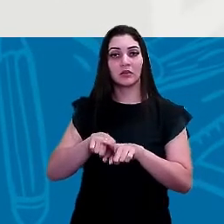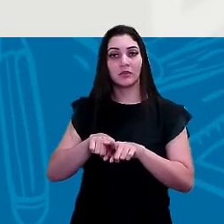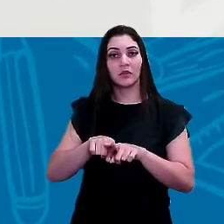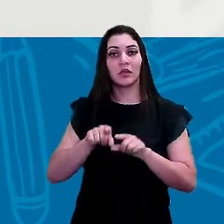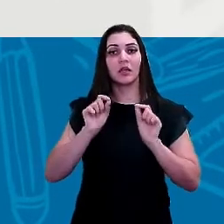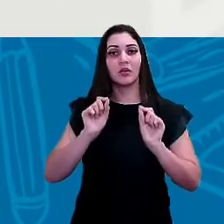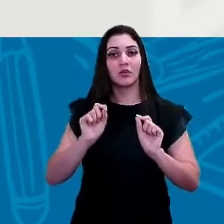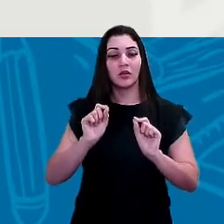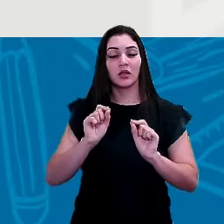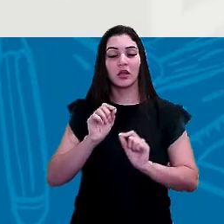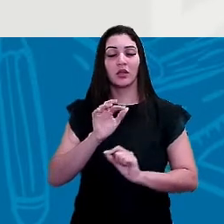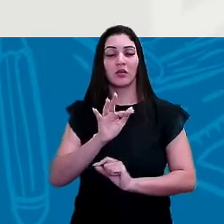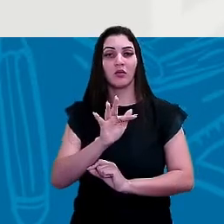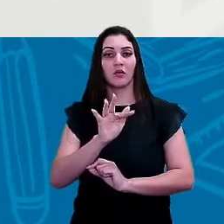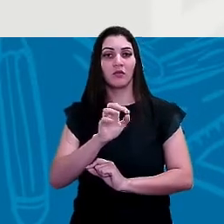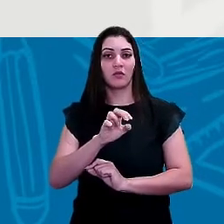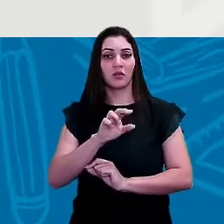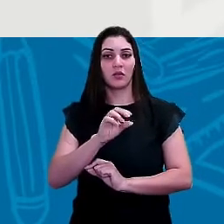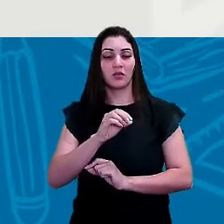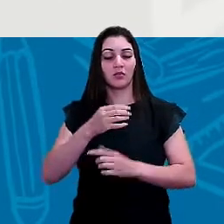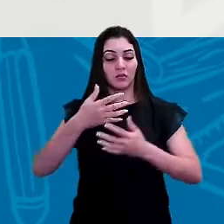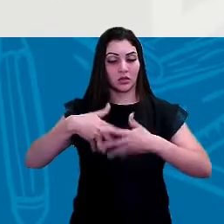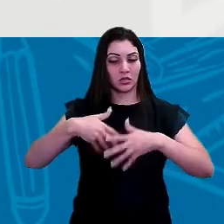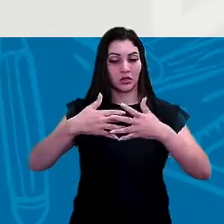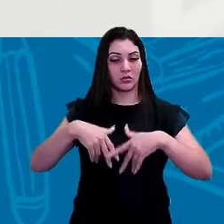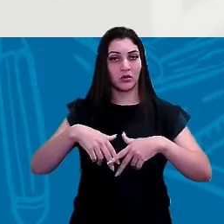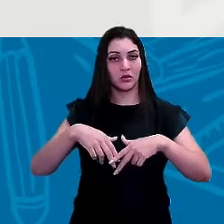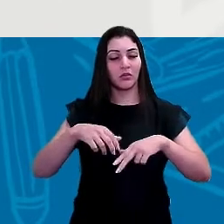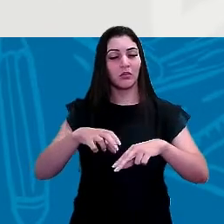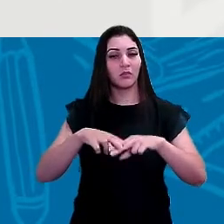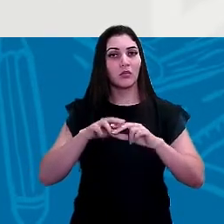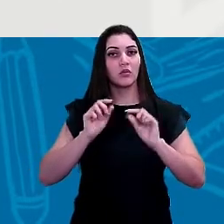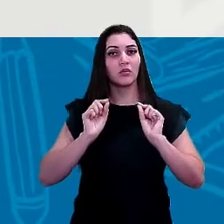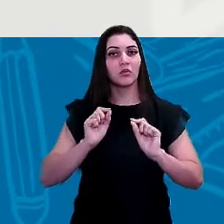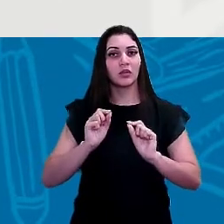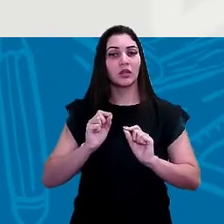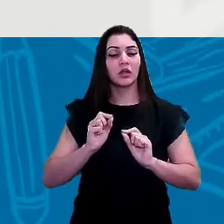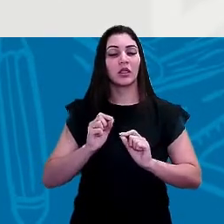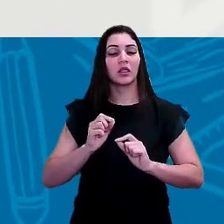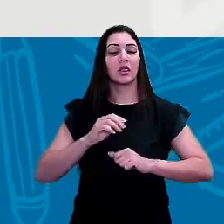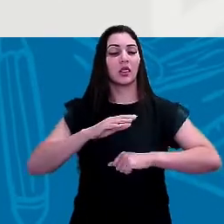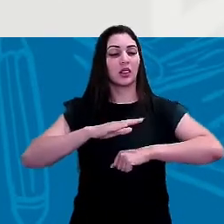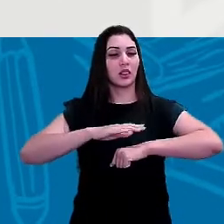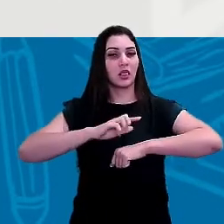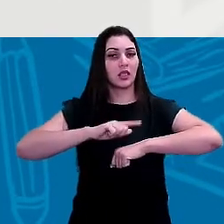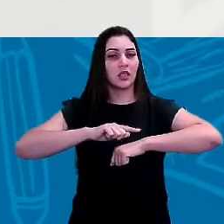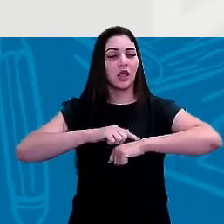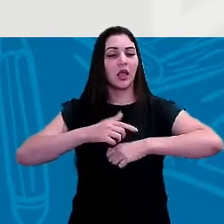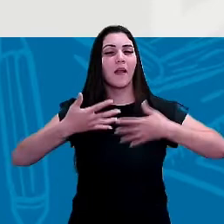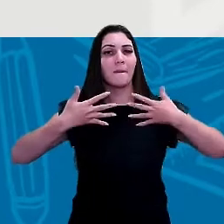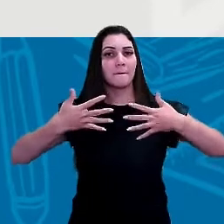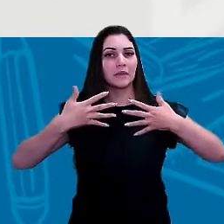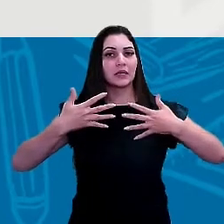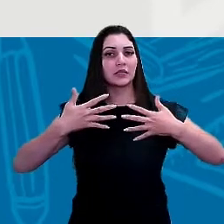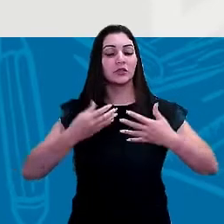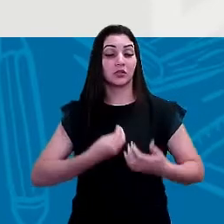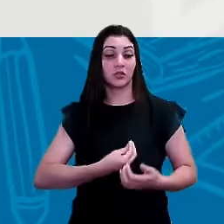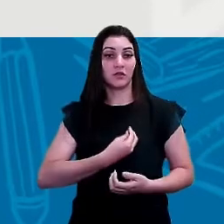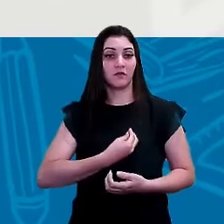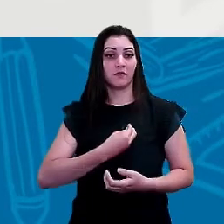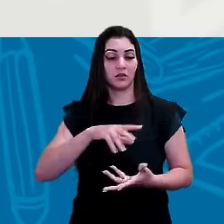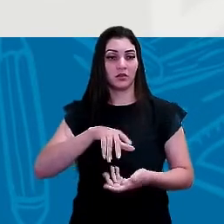fenômeno natural, inclusive o que proporcionaria a temperatura ideal para a vida na Terra, né? Sim, o efeito